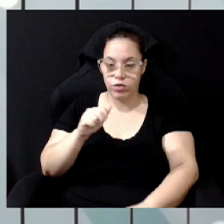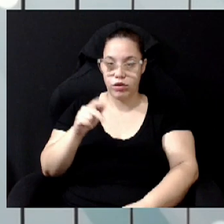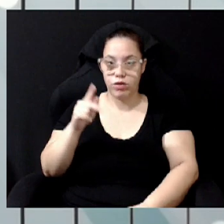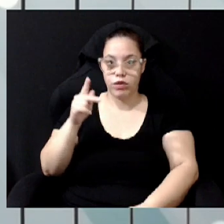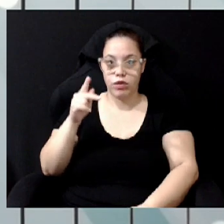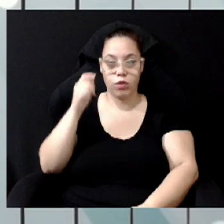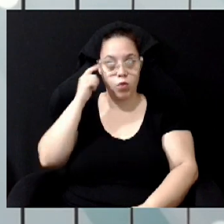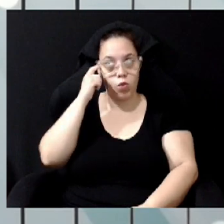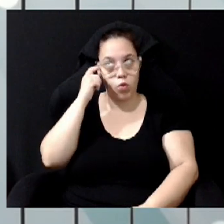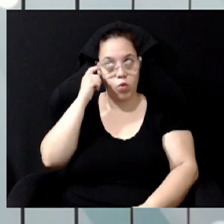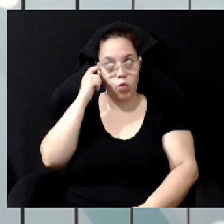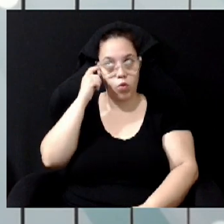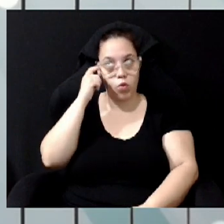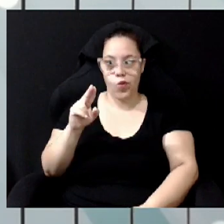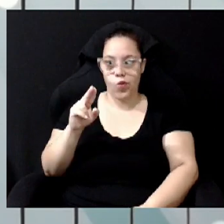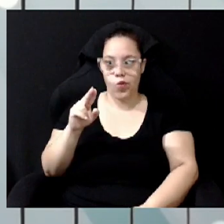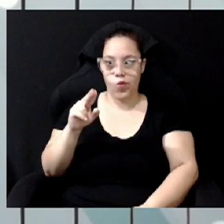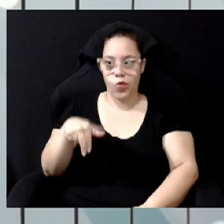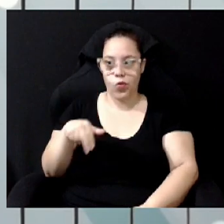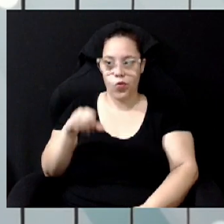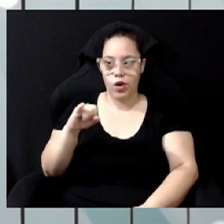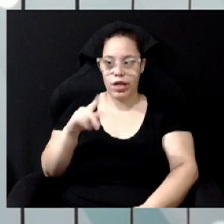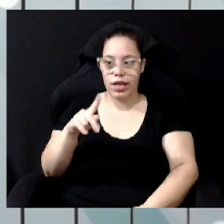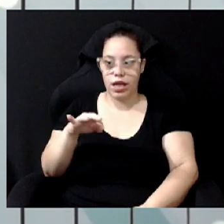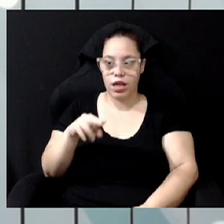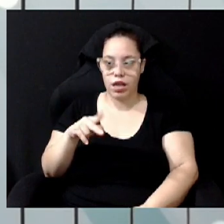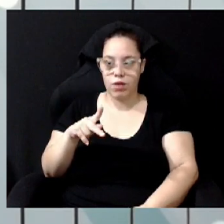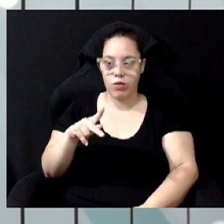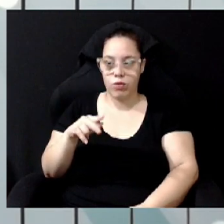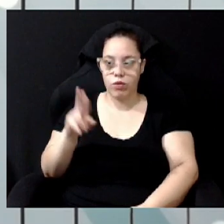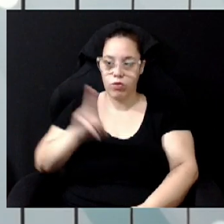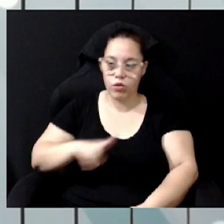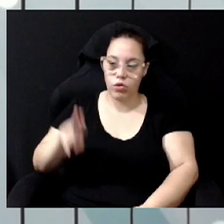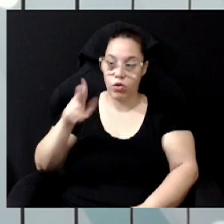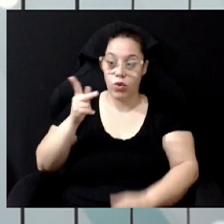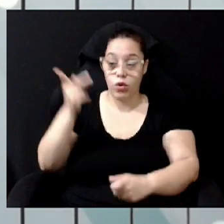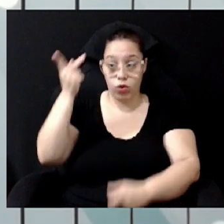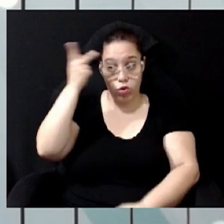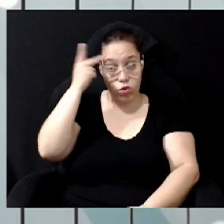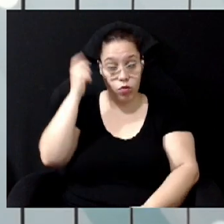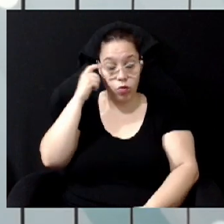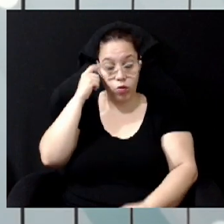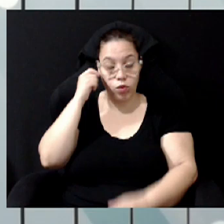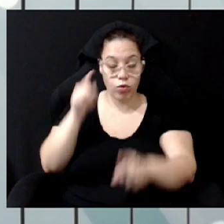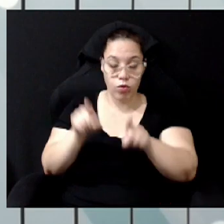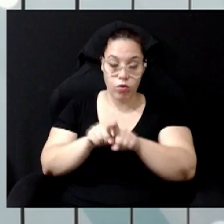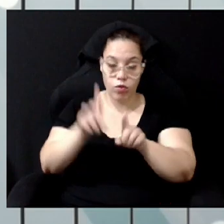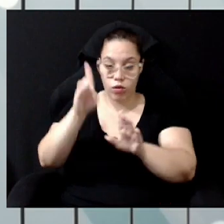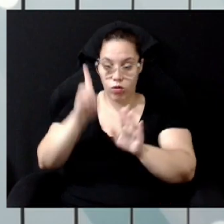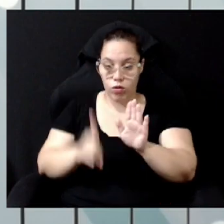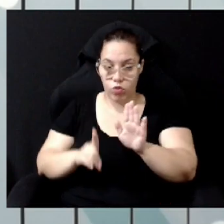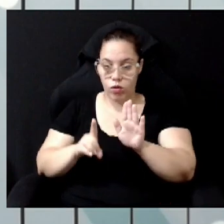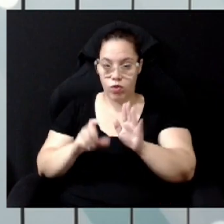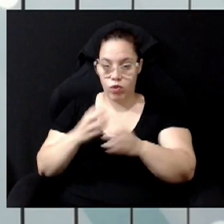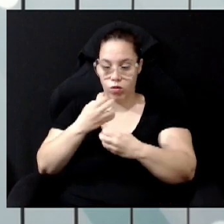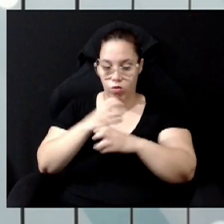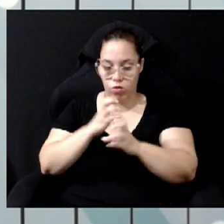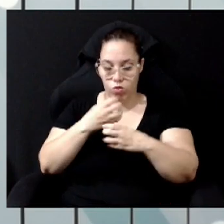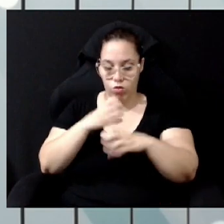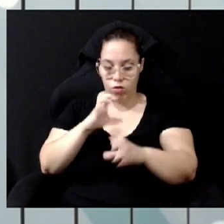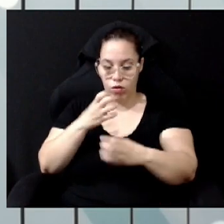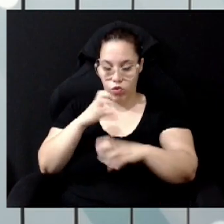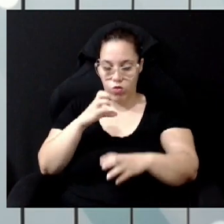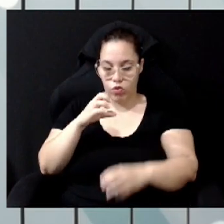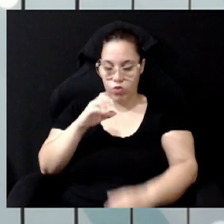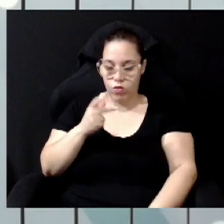da Unifesp, a Universidade Federal de São Paulo, e também diretor do Laboratório de